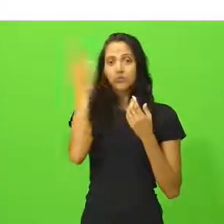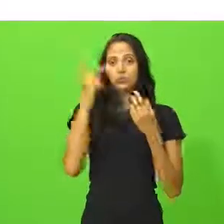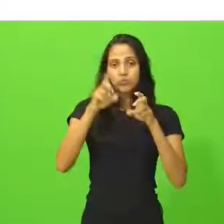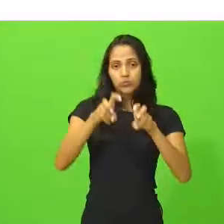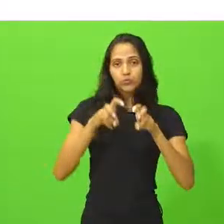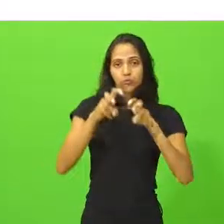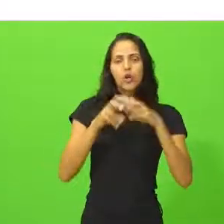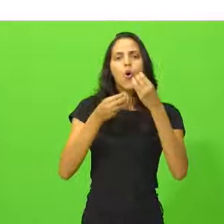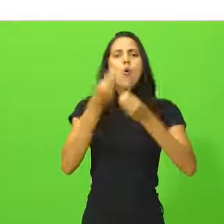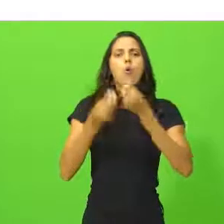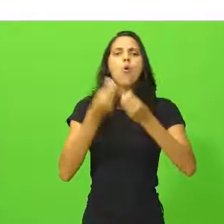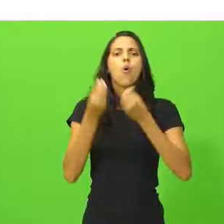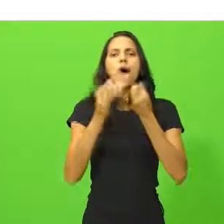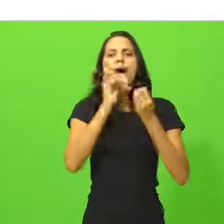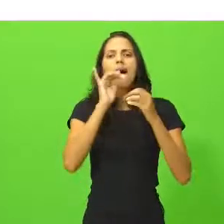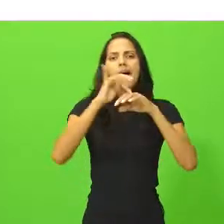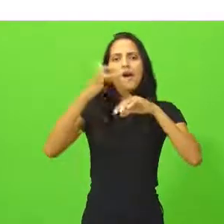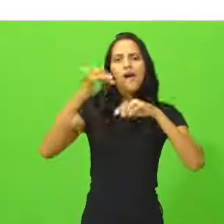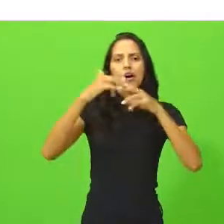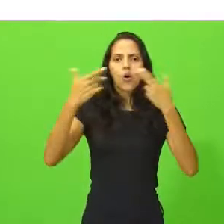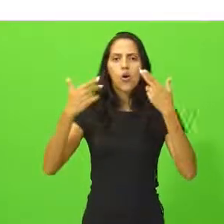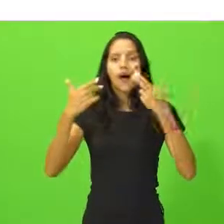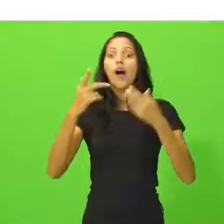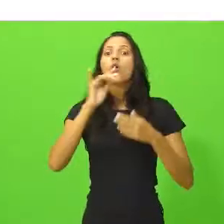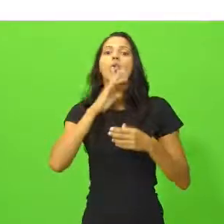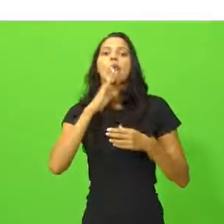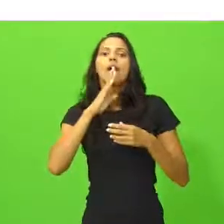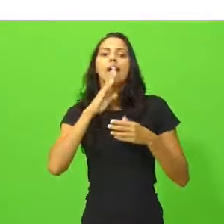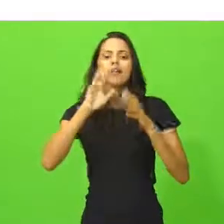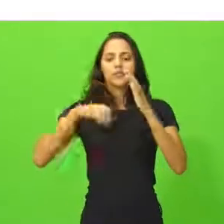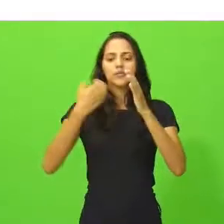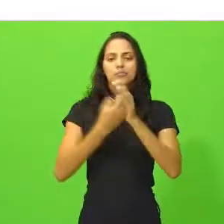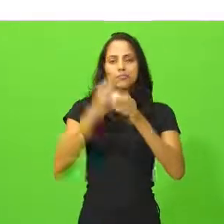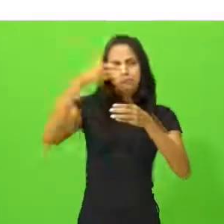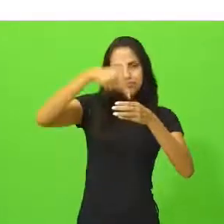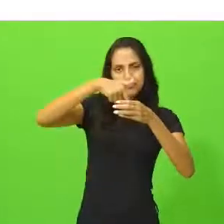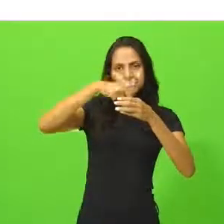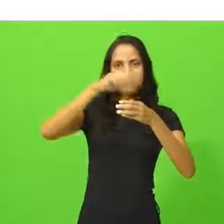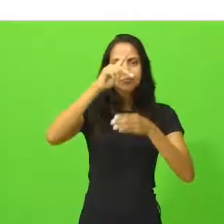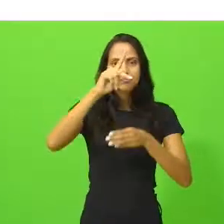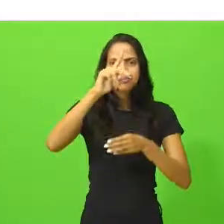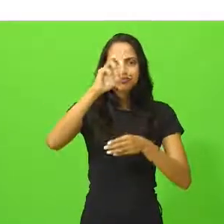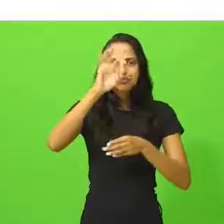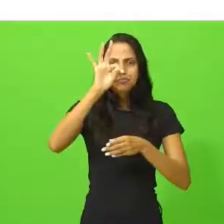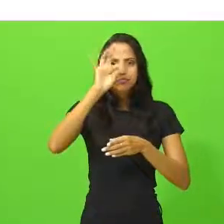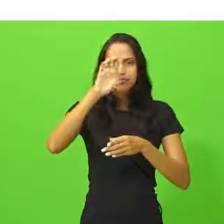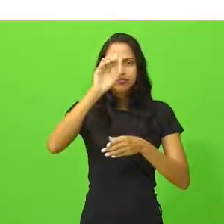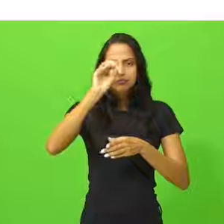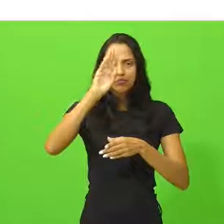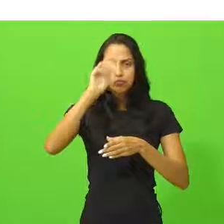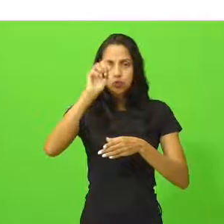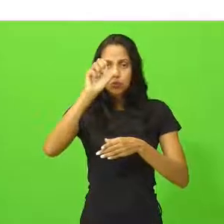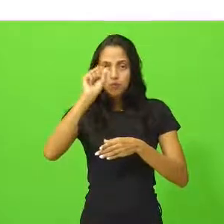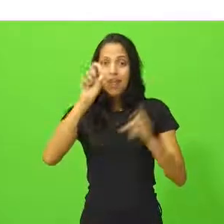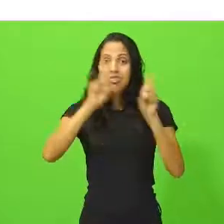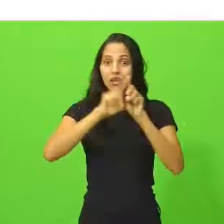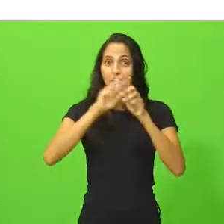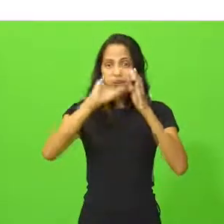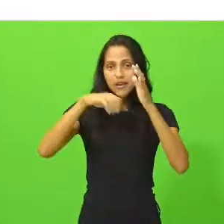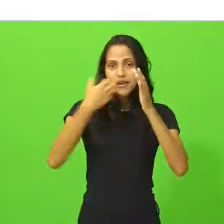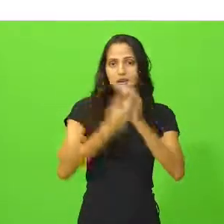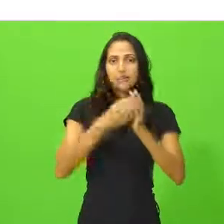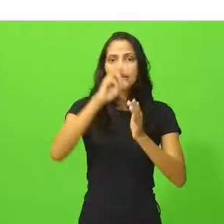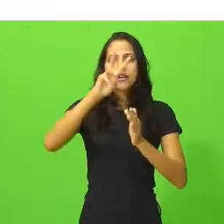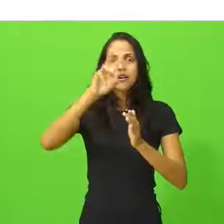mineral. Exemplo, vamos citar aqui a Petrobras, é uma indústria extrativa. Tá? A Vale é uma